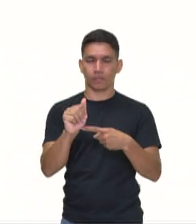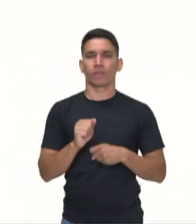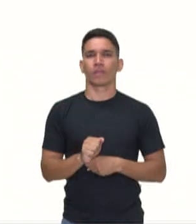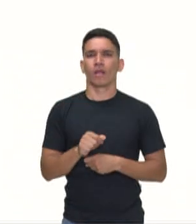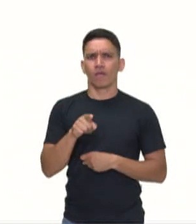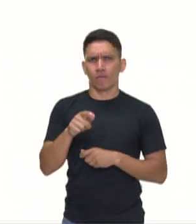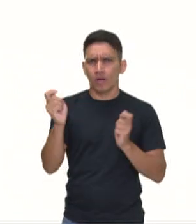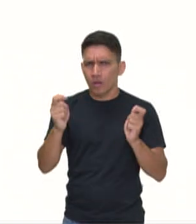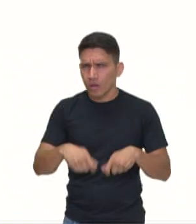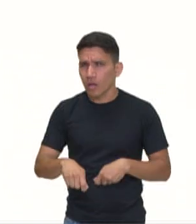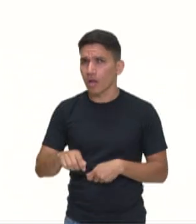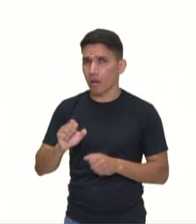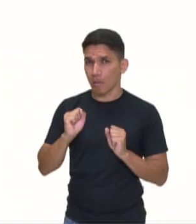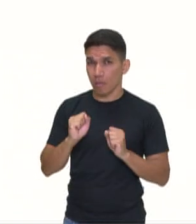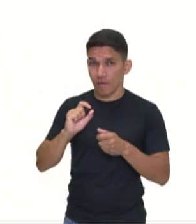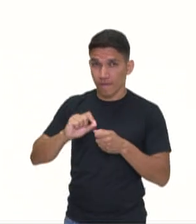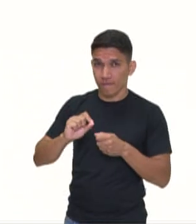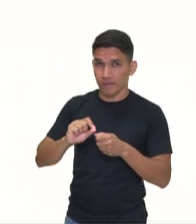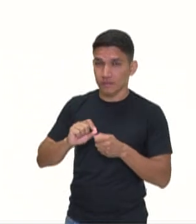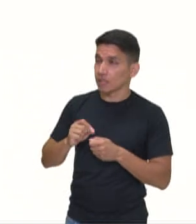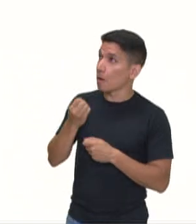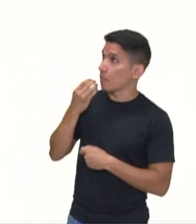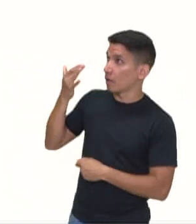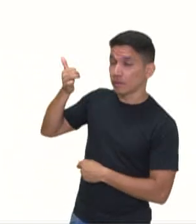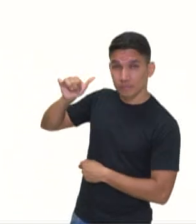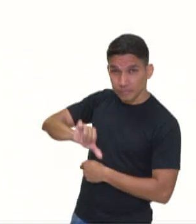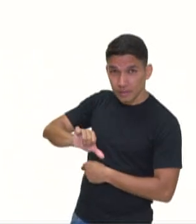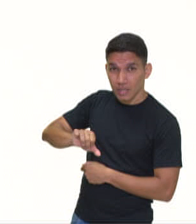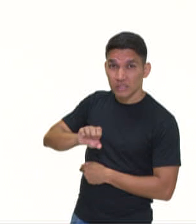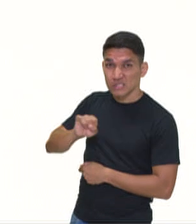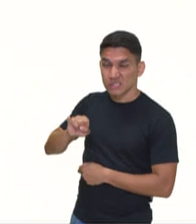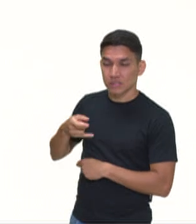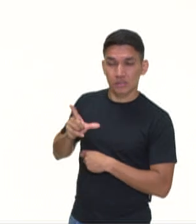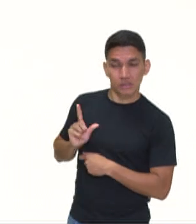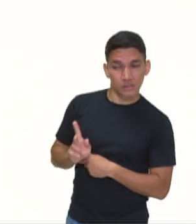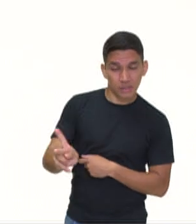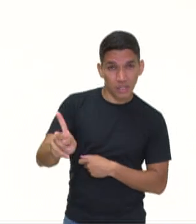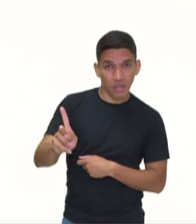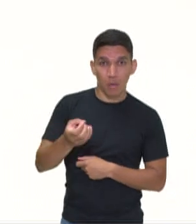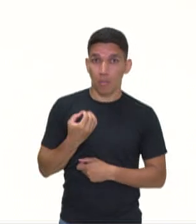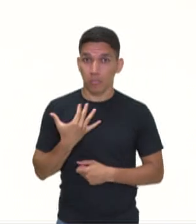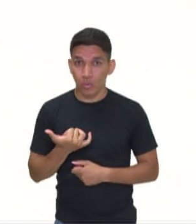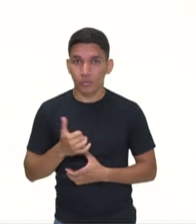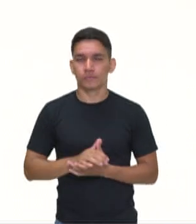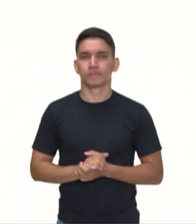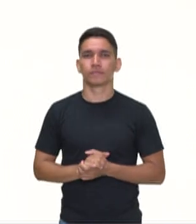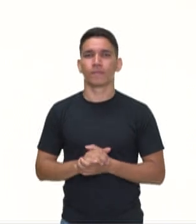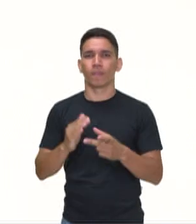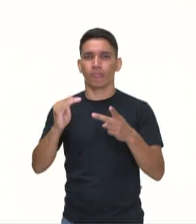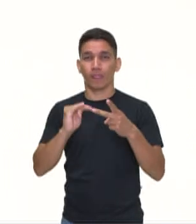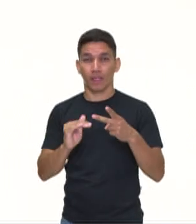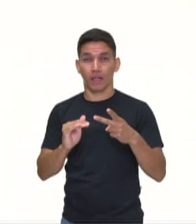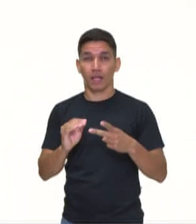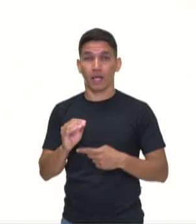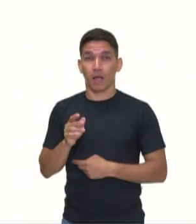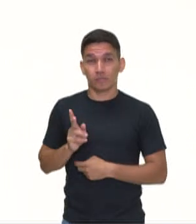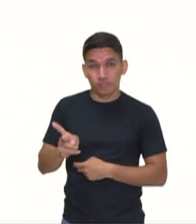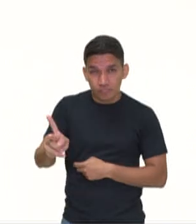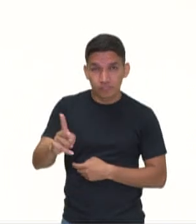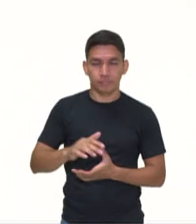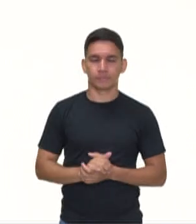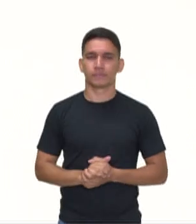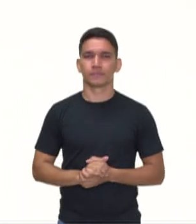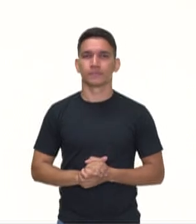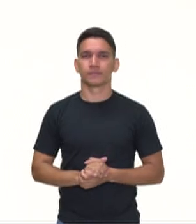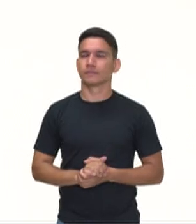go to bed if you don't feel well. Letra B, you not must take an aspirin. E letra C, we could